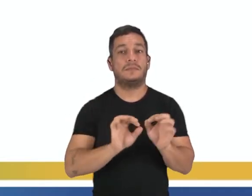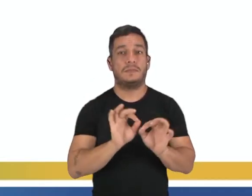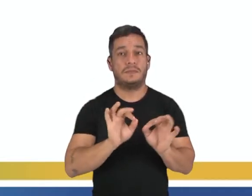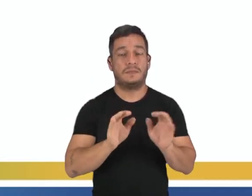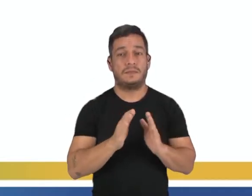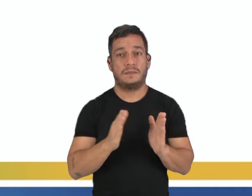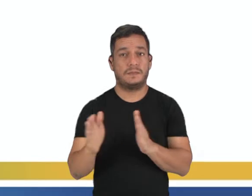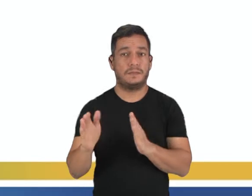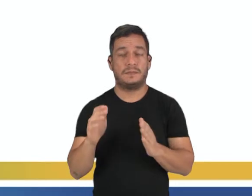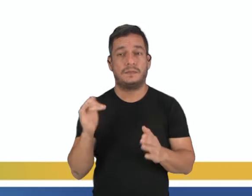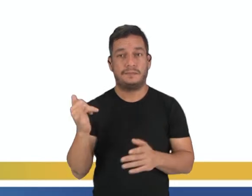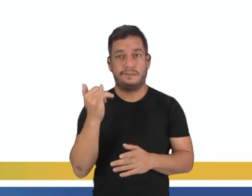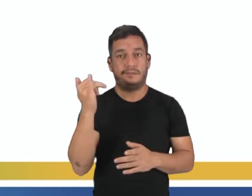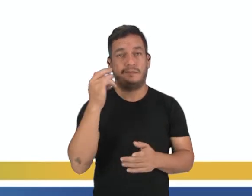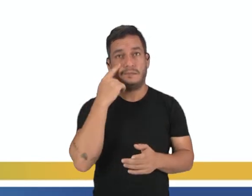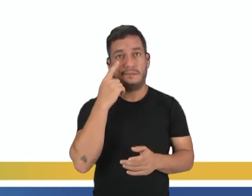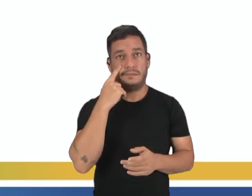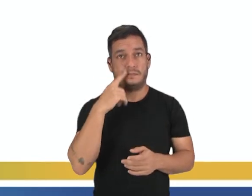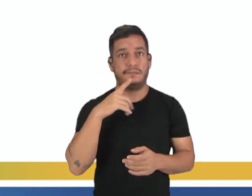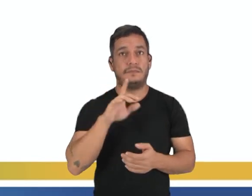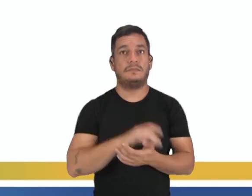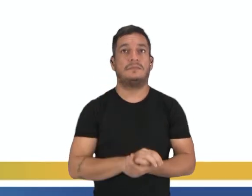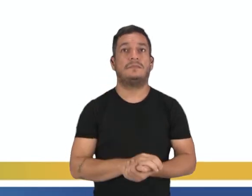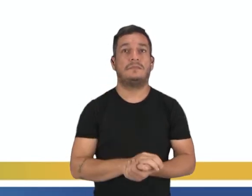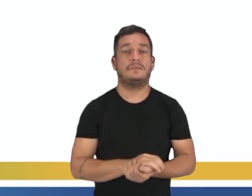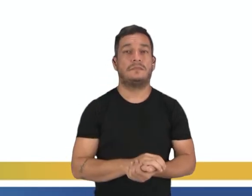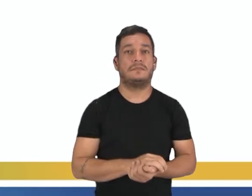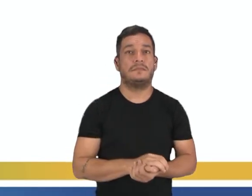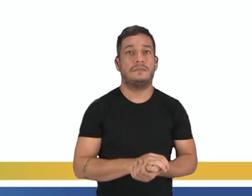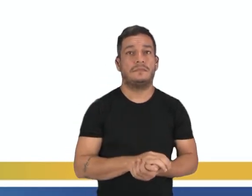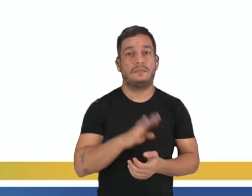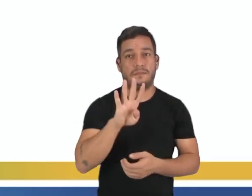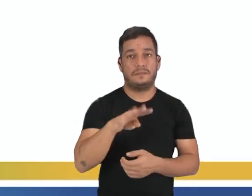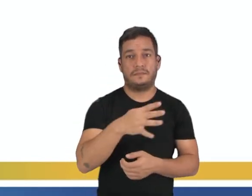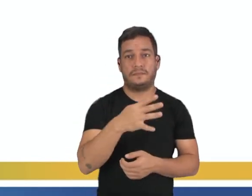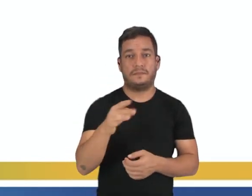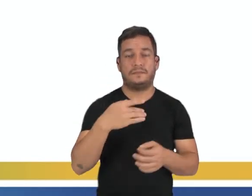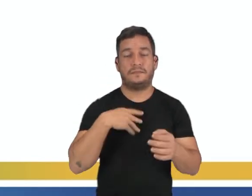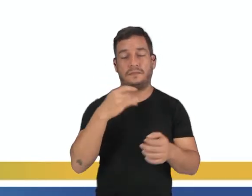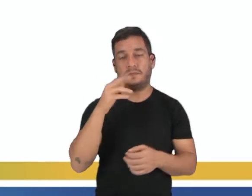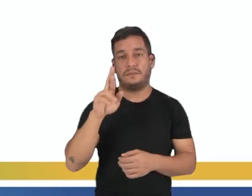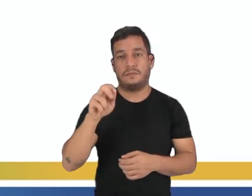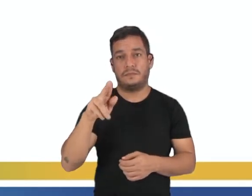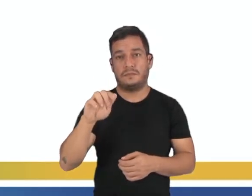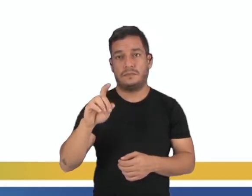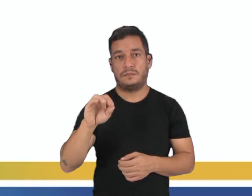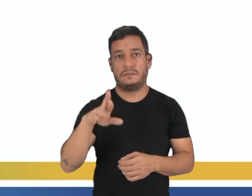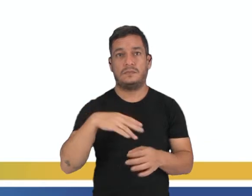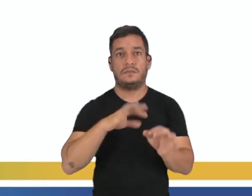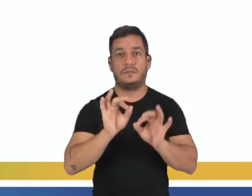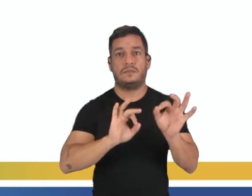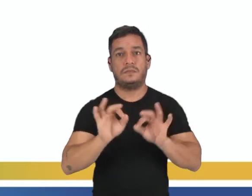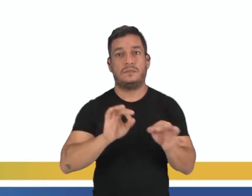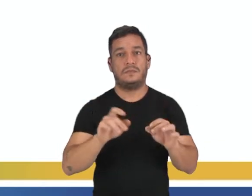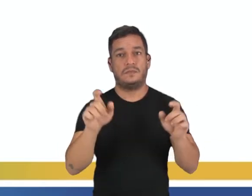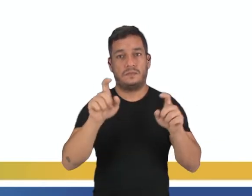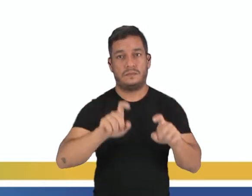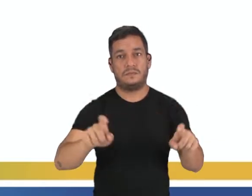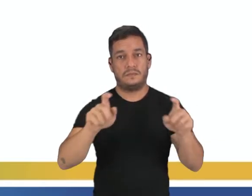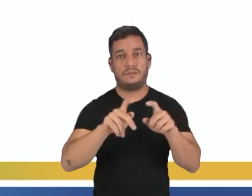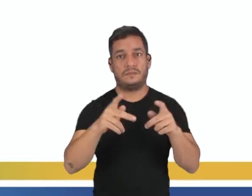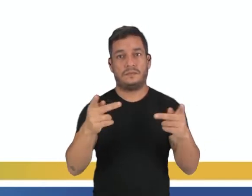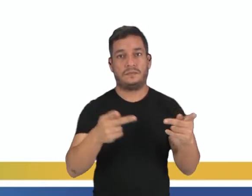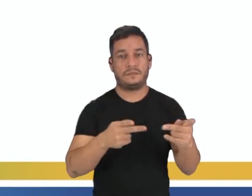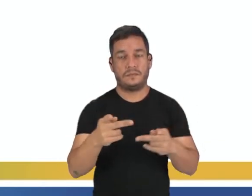é importante. Então, veja o quadrado que Ricardo construiu em um programa de computador. Então, aqui nós